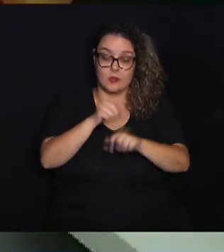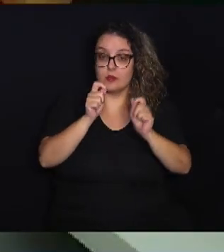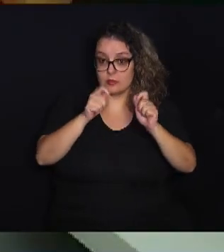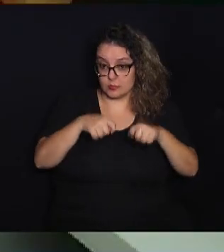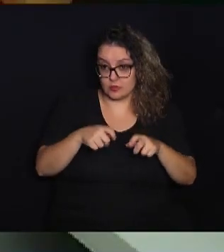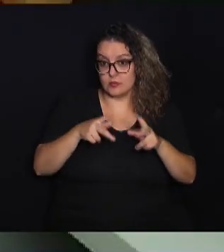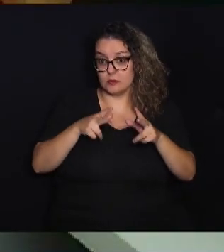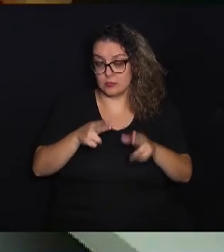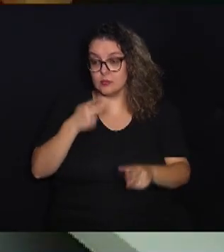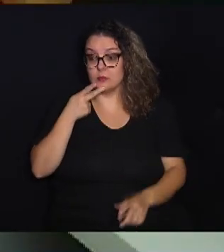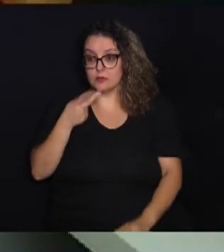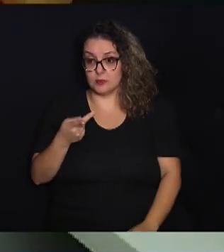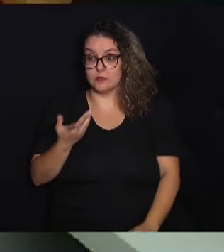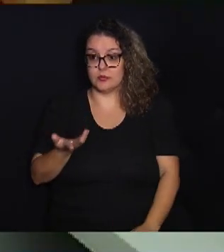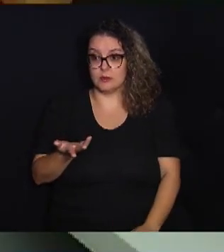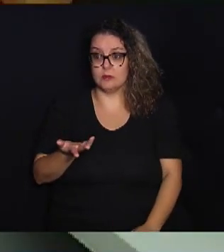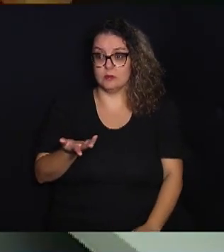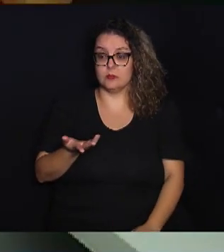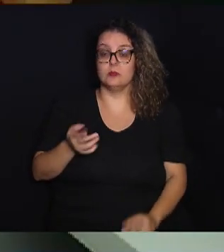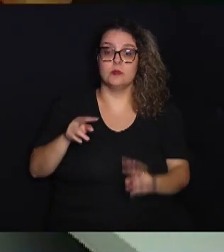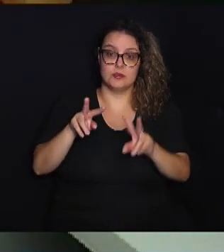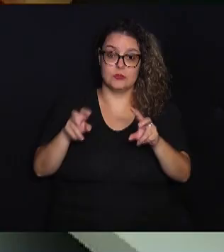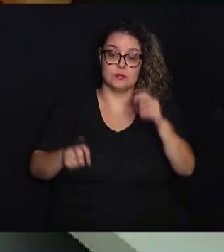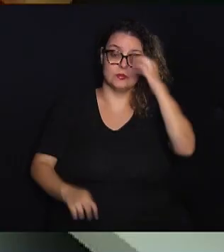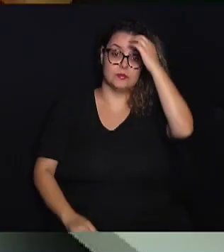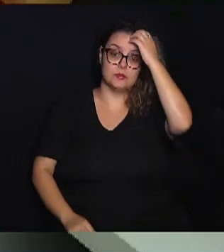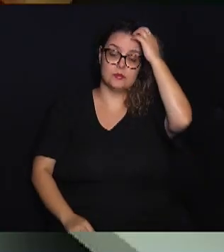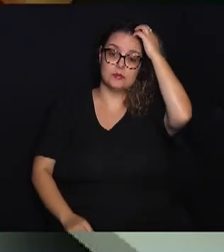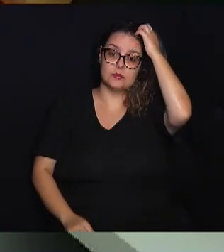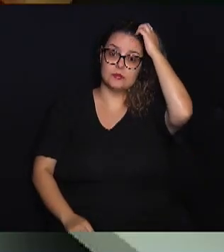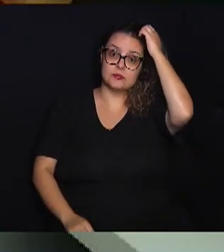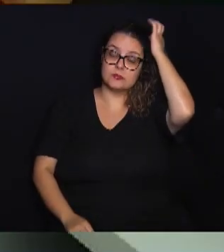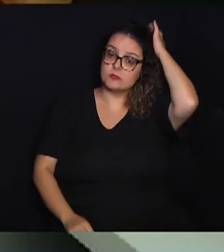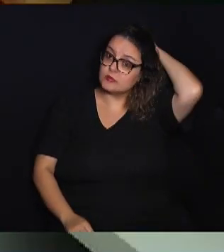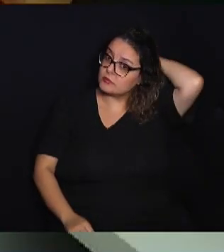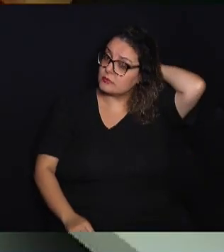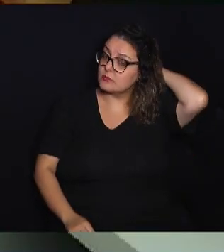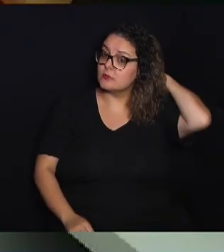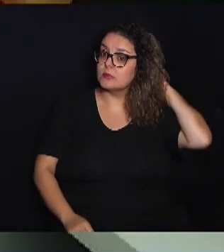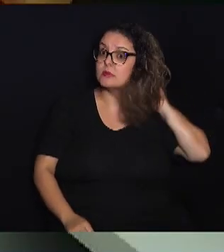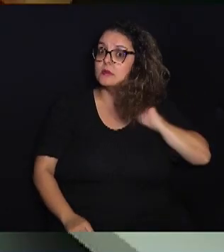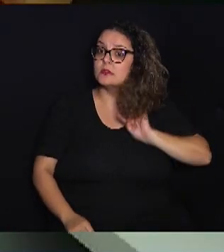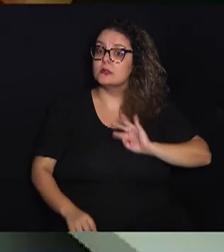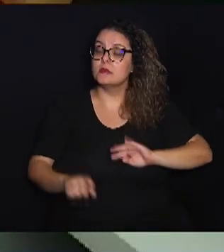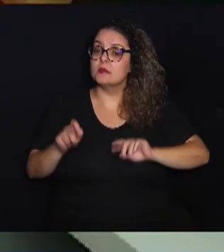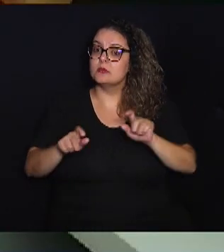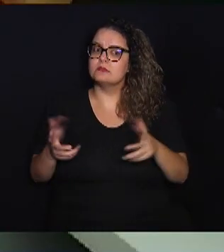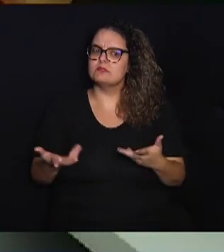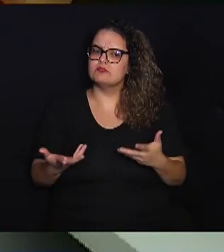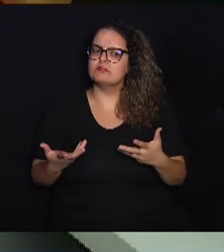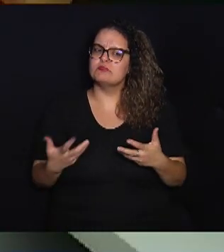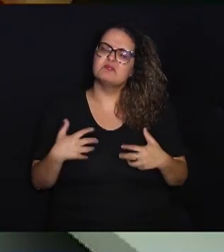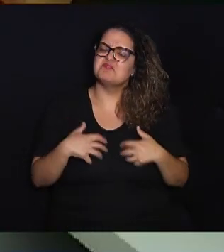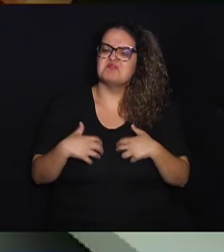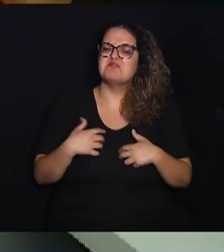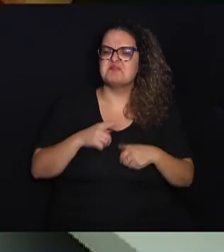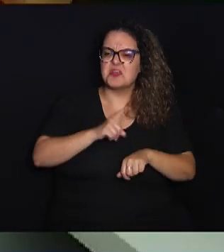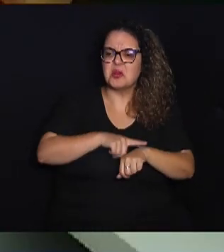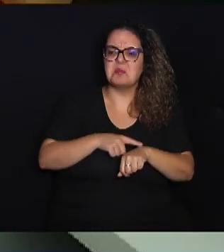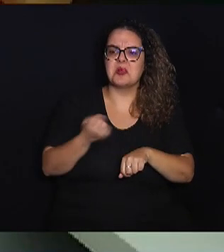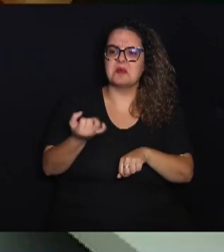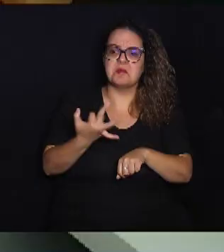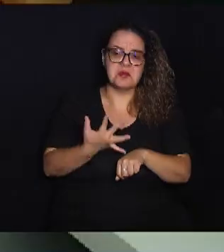você introduziu, né, o assunto. Tem pessoas que não estão tão incomodadas com o número de horas, mas